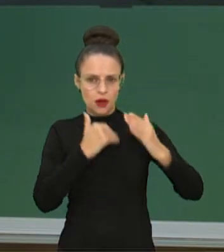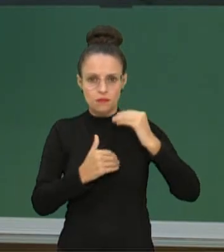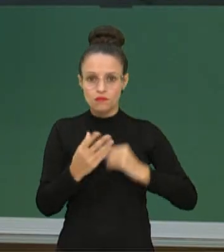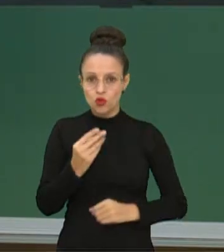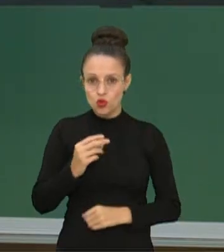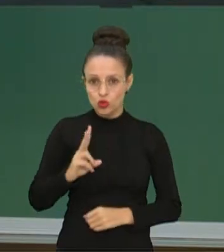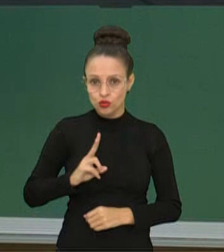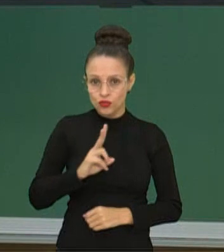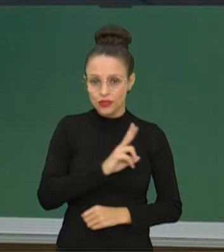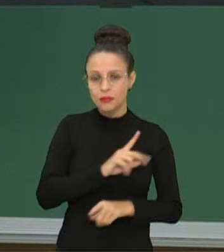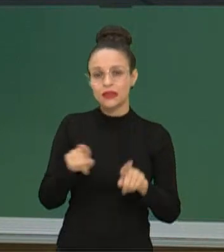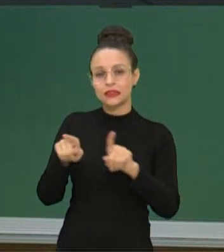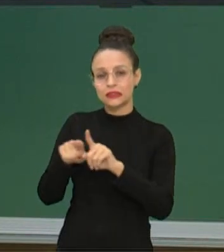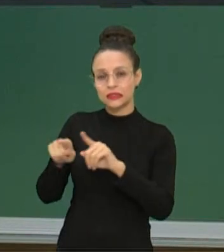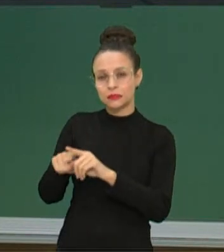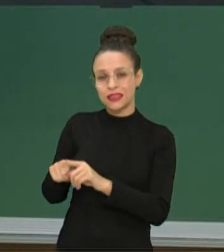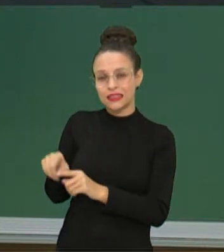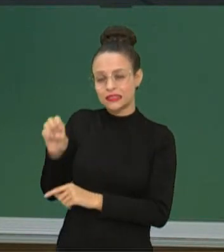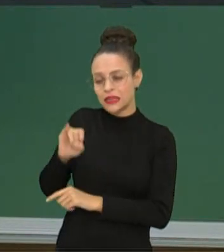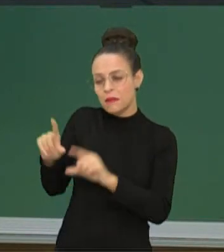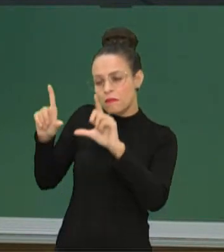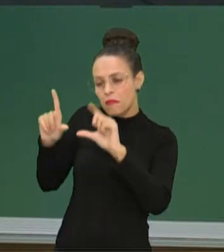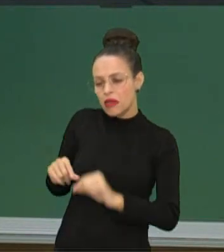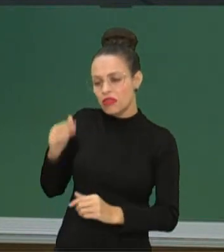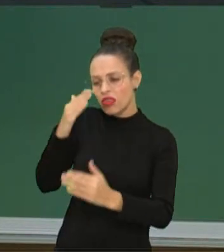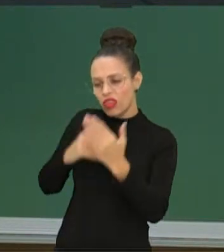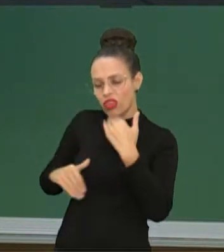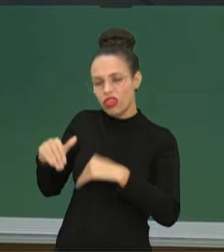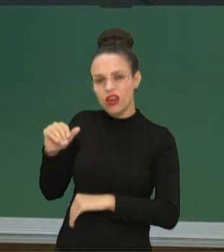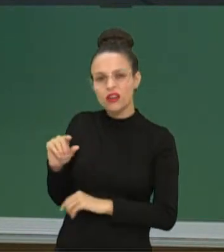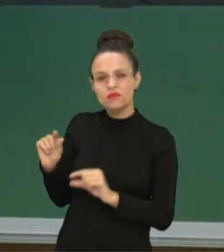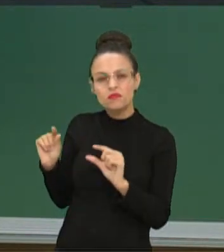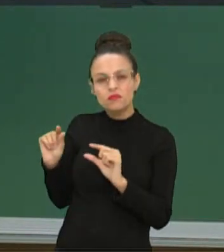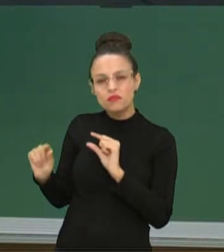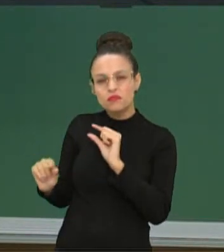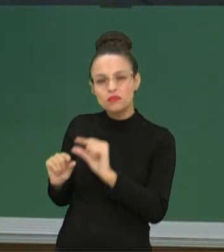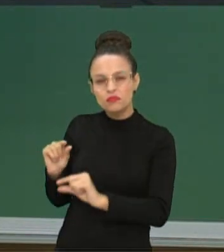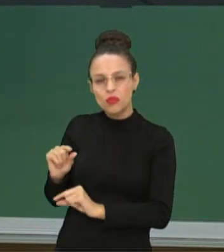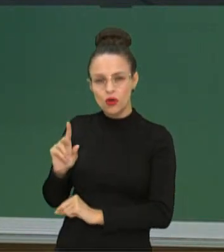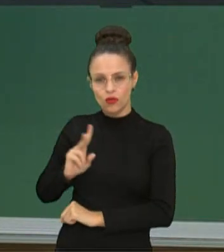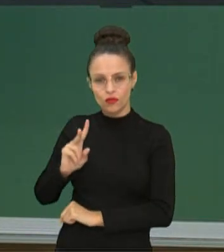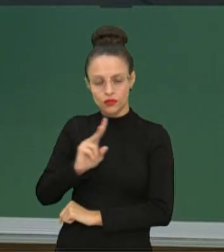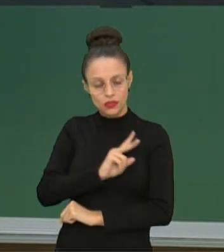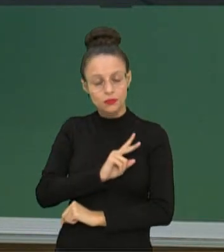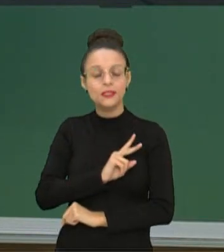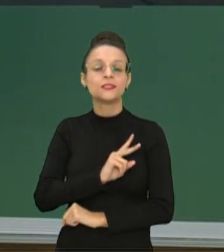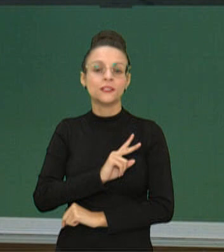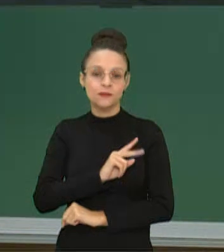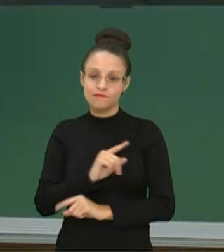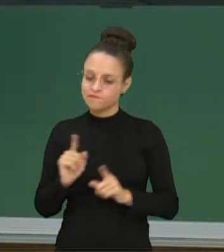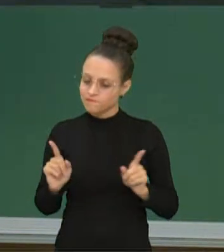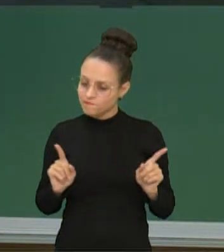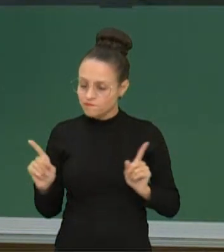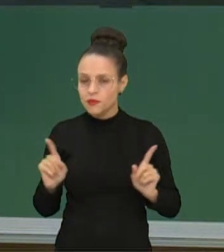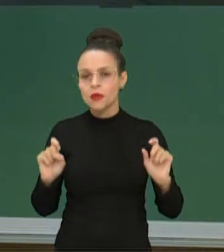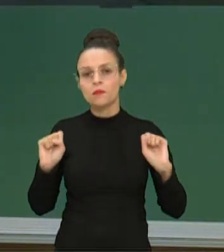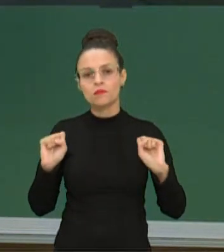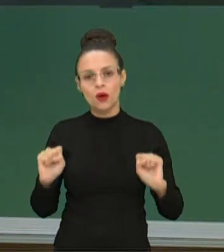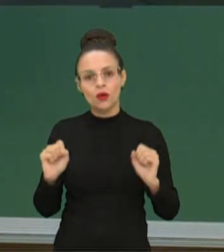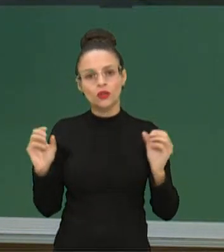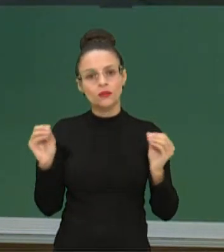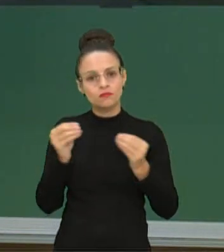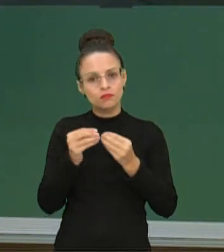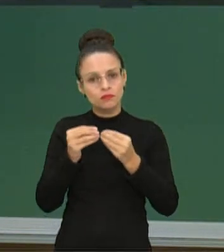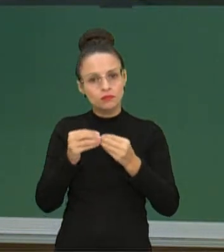essas vitaminas, quanto a carência, né, uma pessoa que deixe de consumir algumas delas, isso tudo pode acarretar